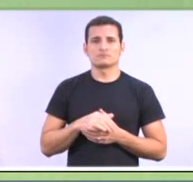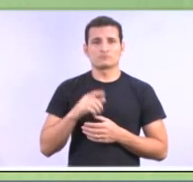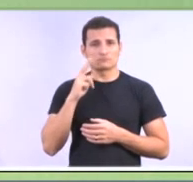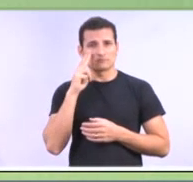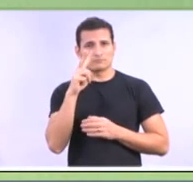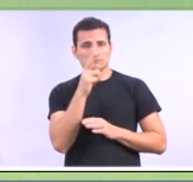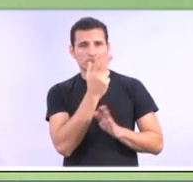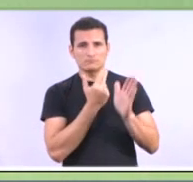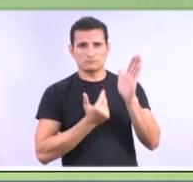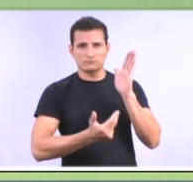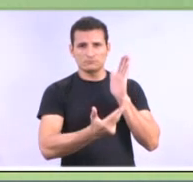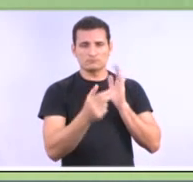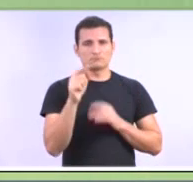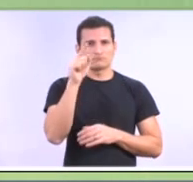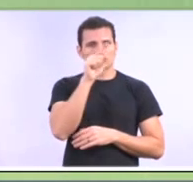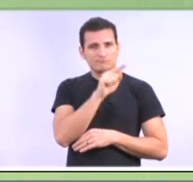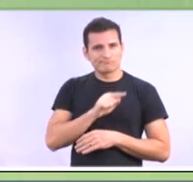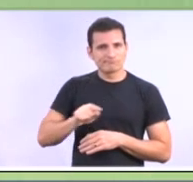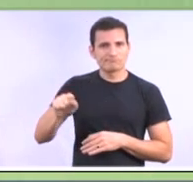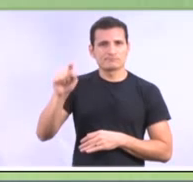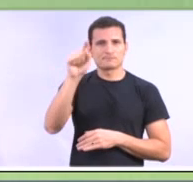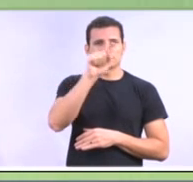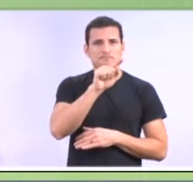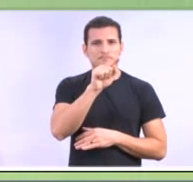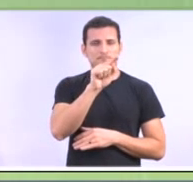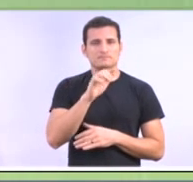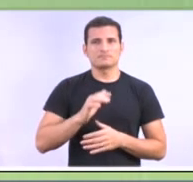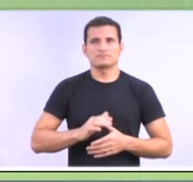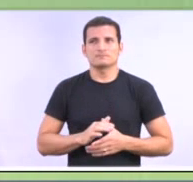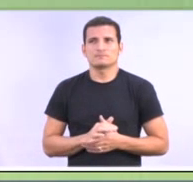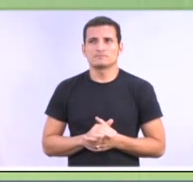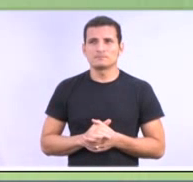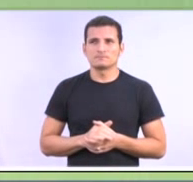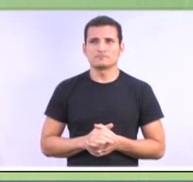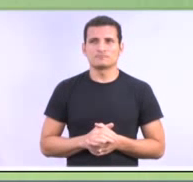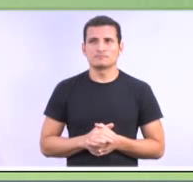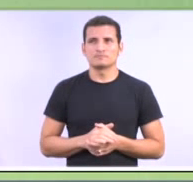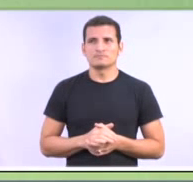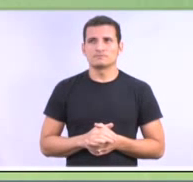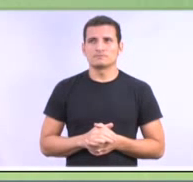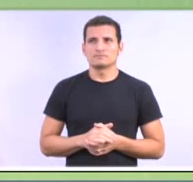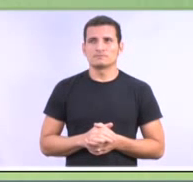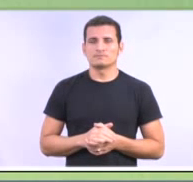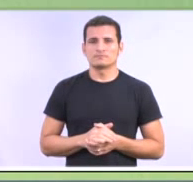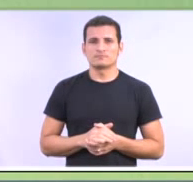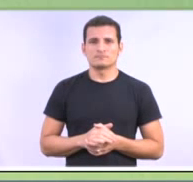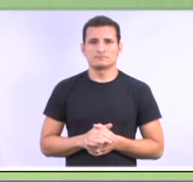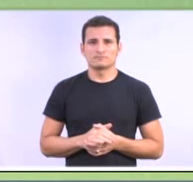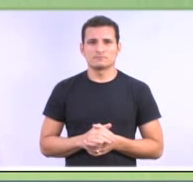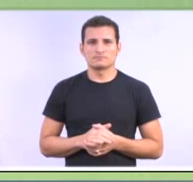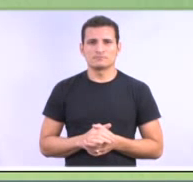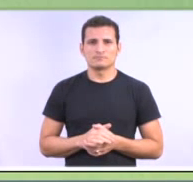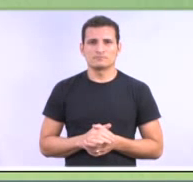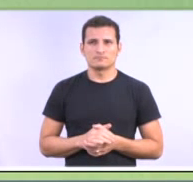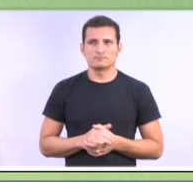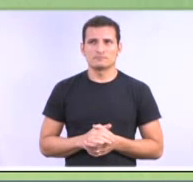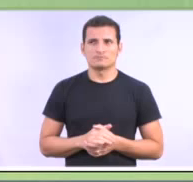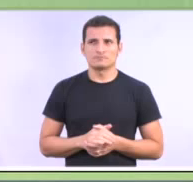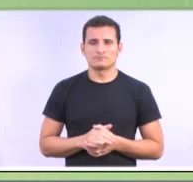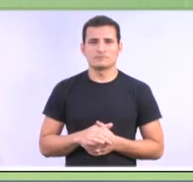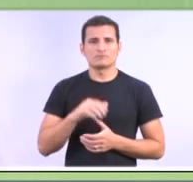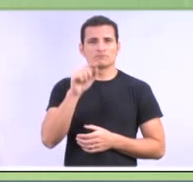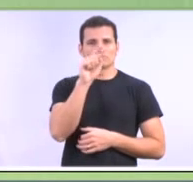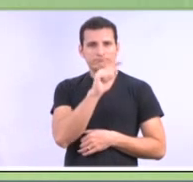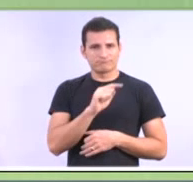imagem. Basicamente, um anel, né? Que é no caso um círculo, todos os dispositivos conectados uns